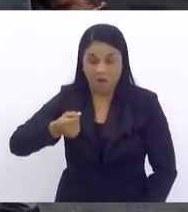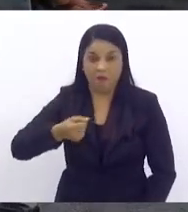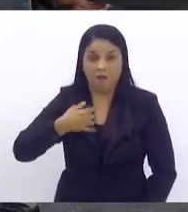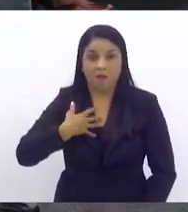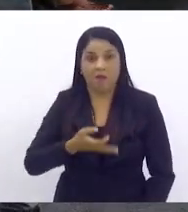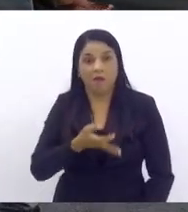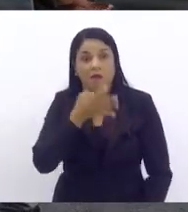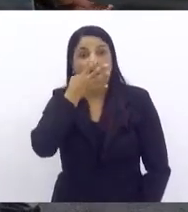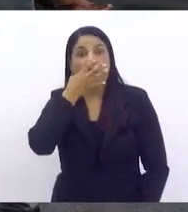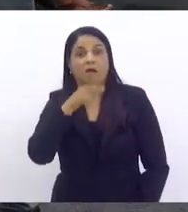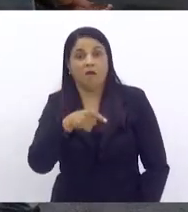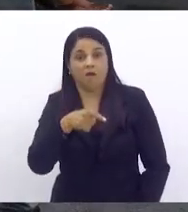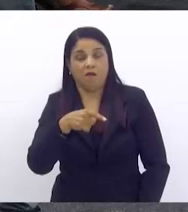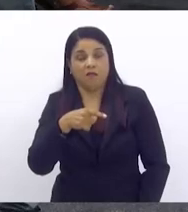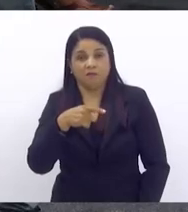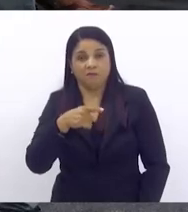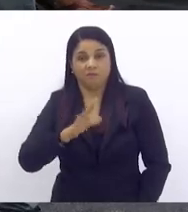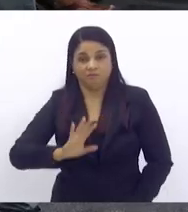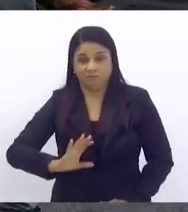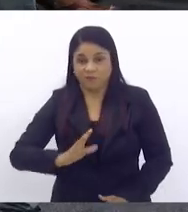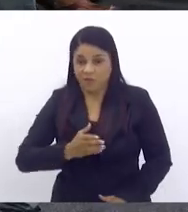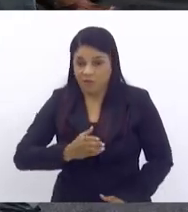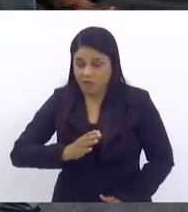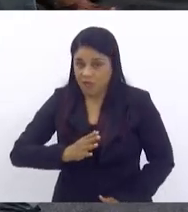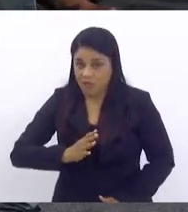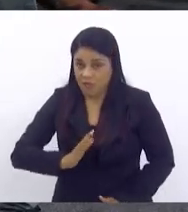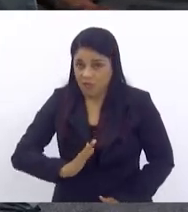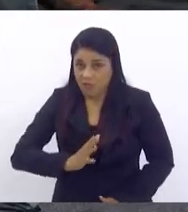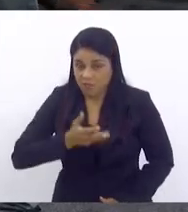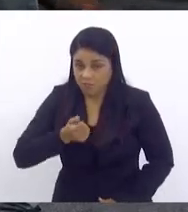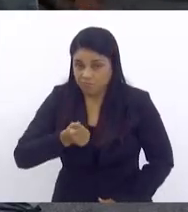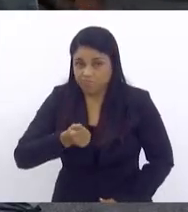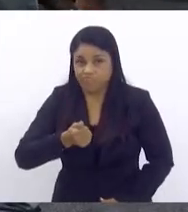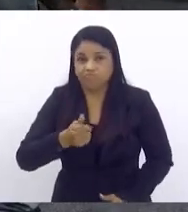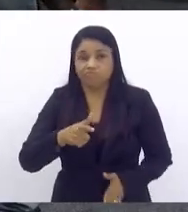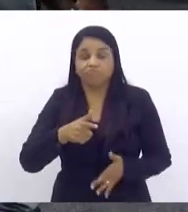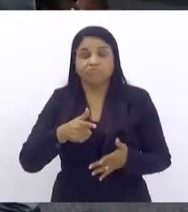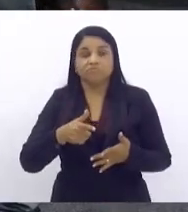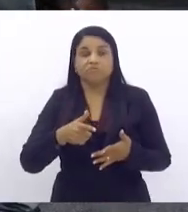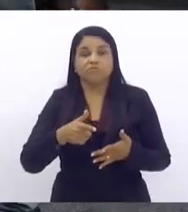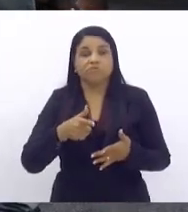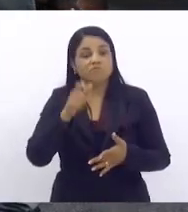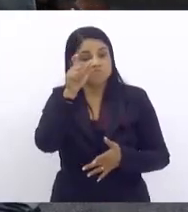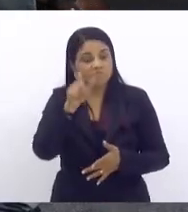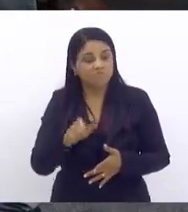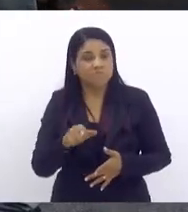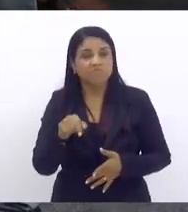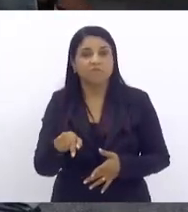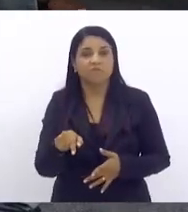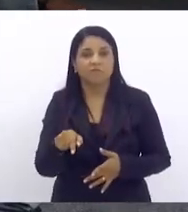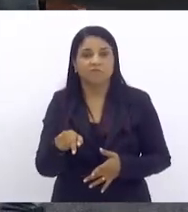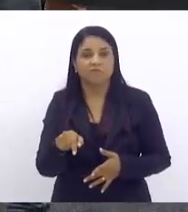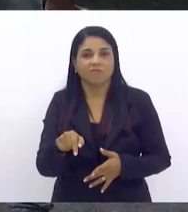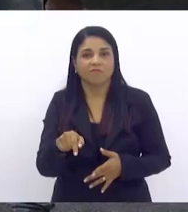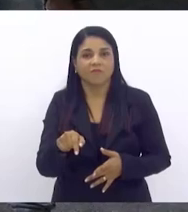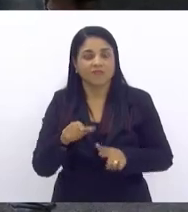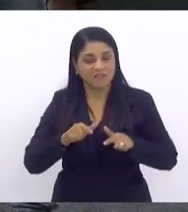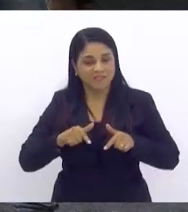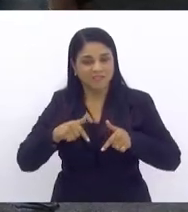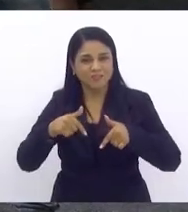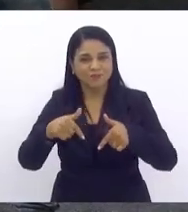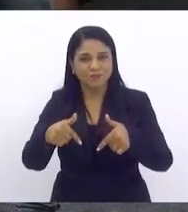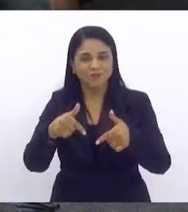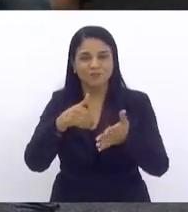espanto e repúdio a nítida tentativa de colocar em xeque a lisura e a integridade das ações